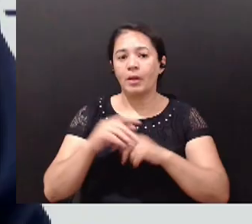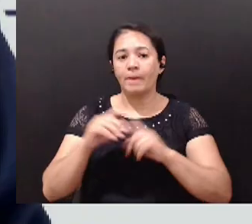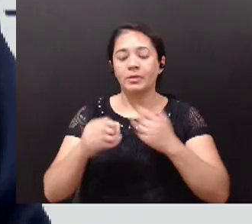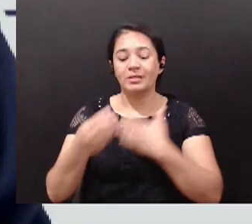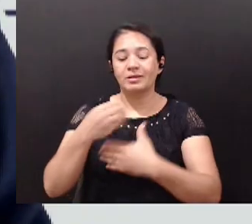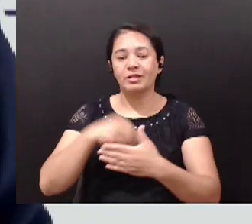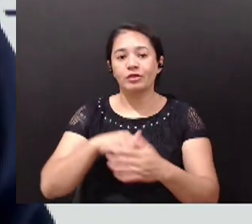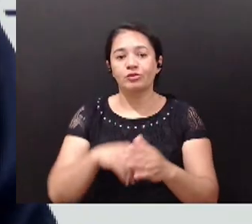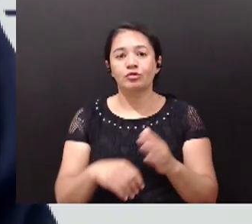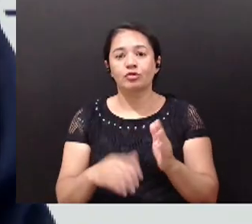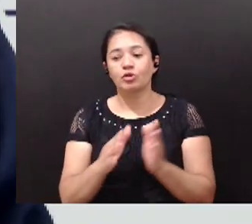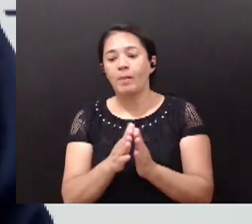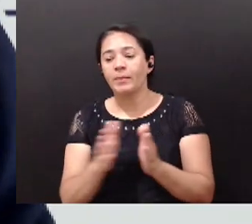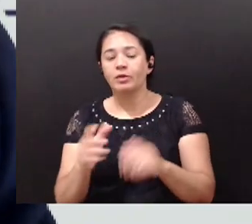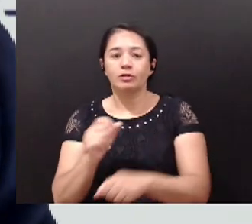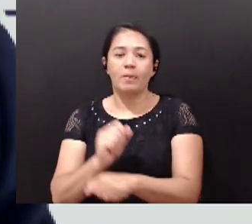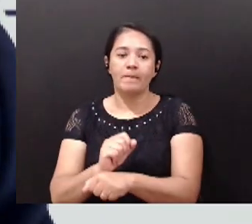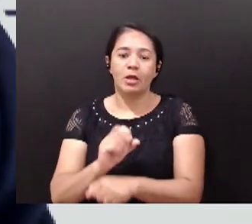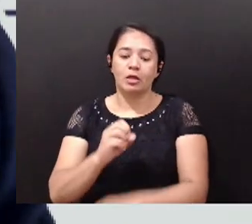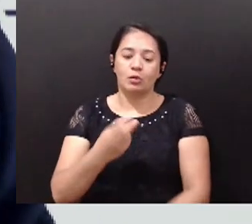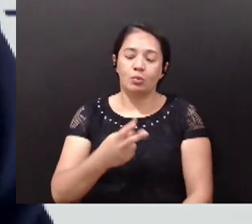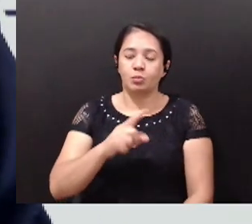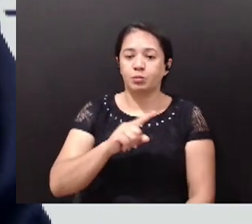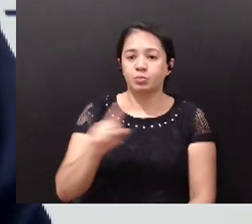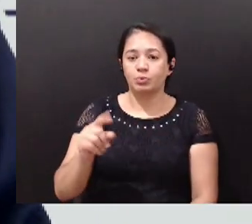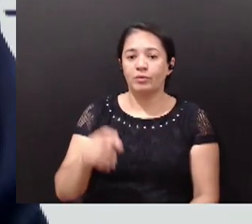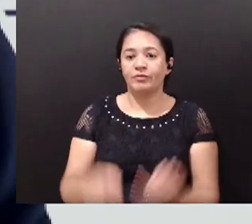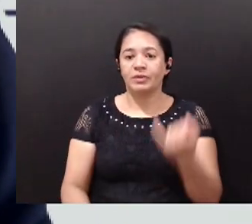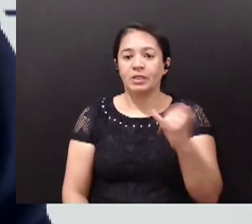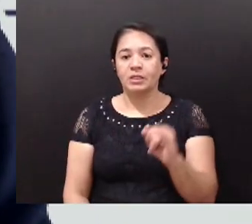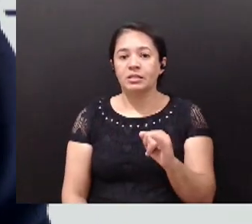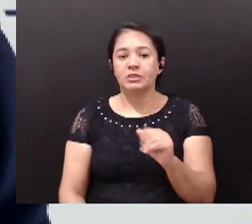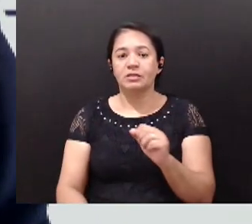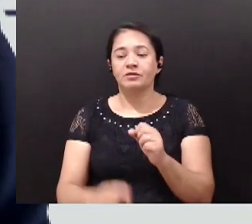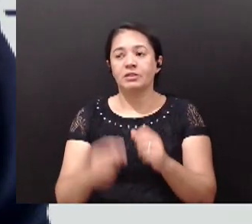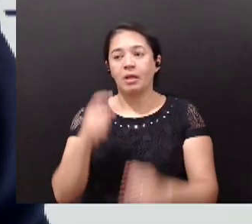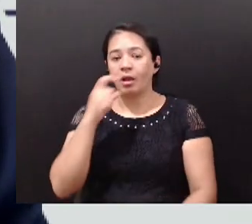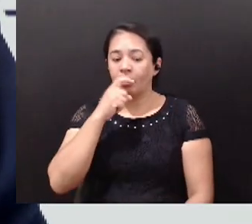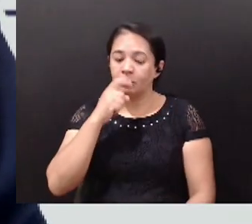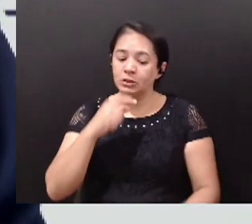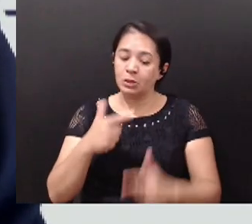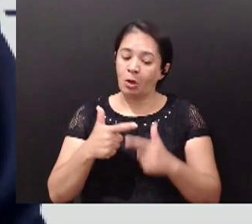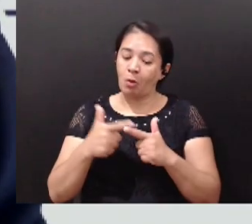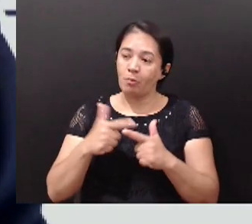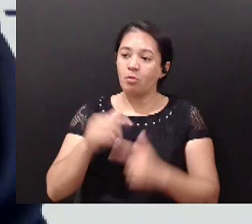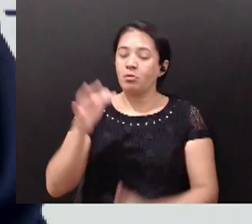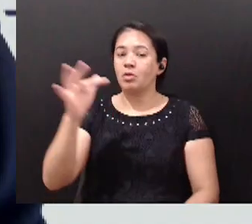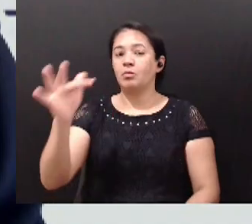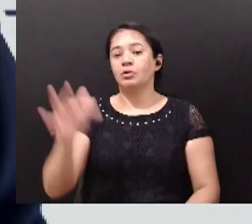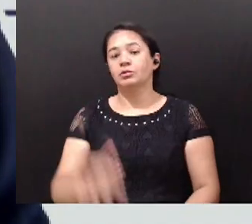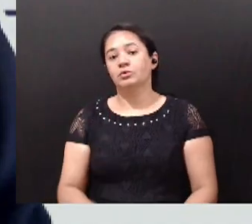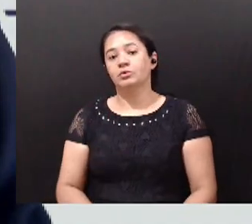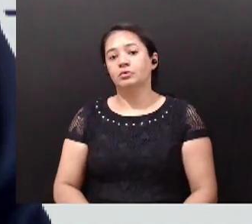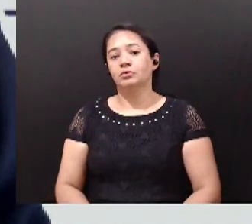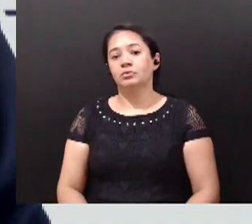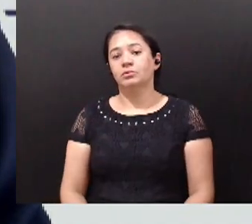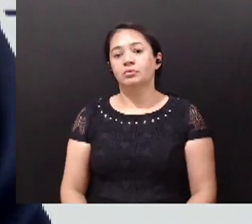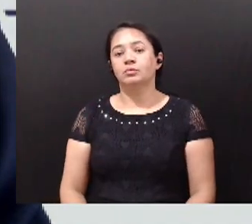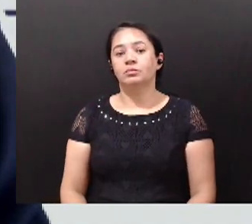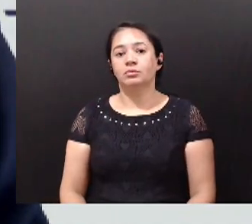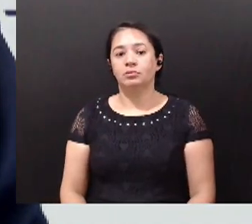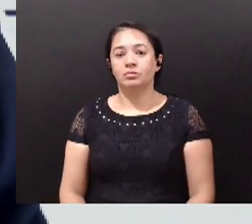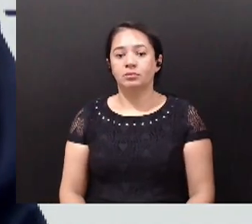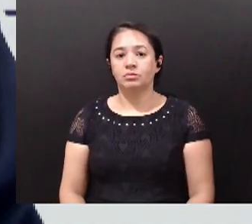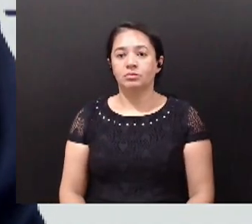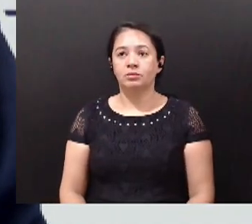ou não. Se você não for transparente, você vai ter um problema lá na frente com essa questão de carência. Além disso,